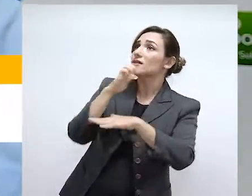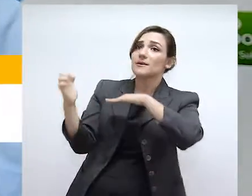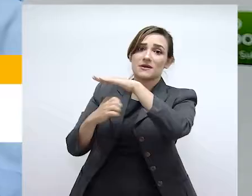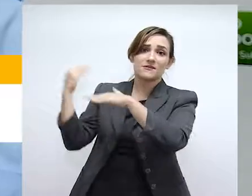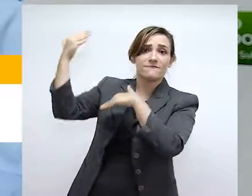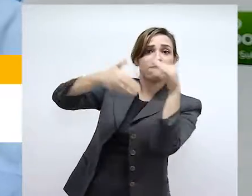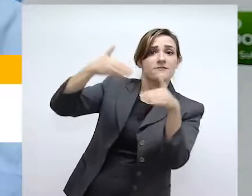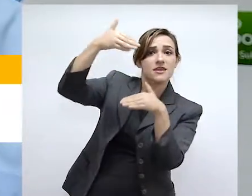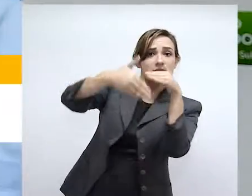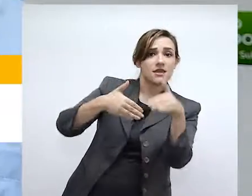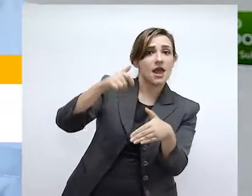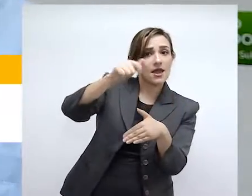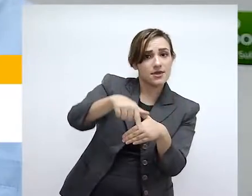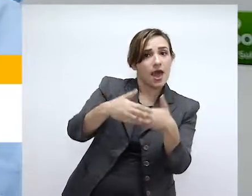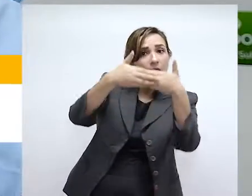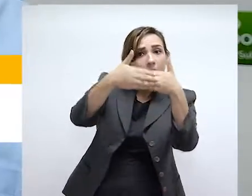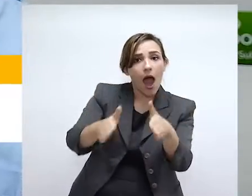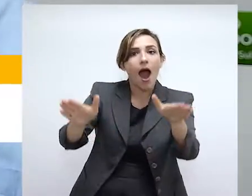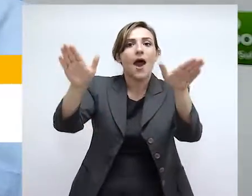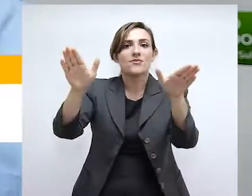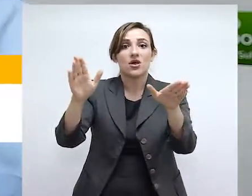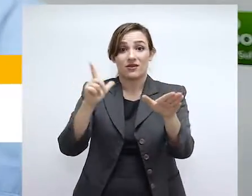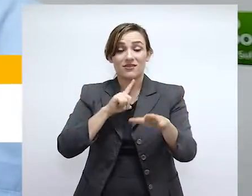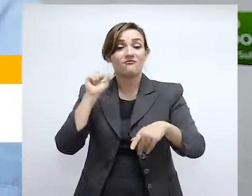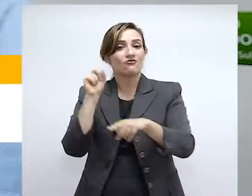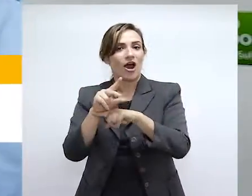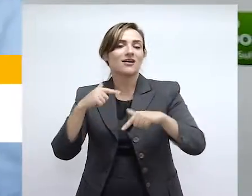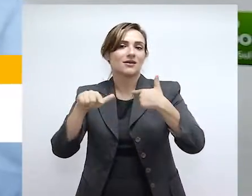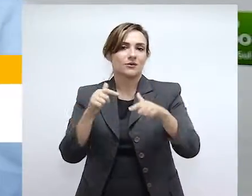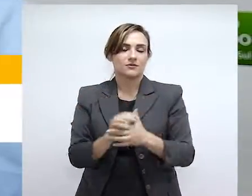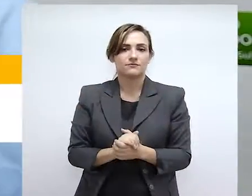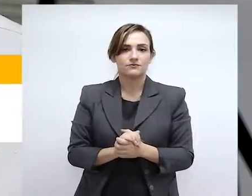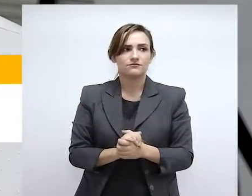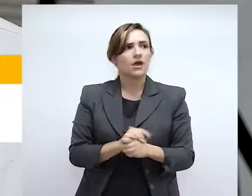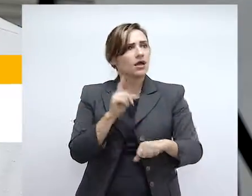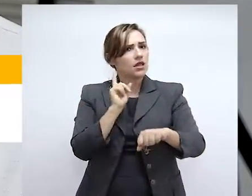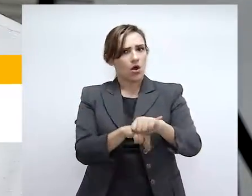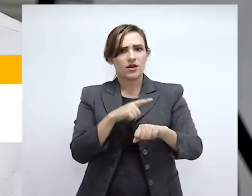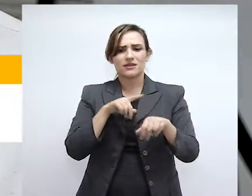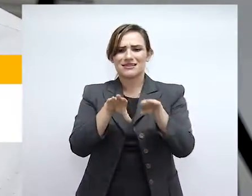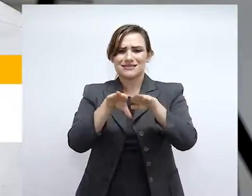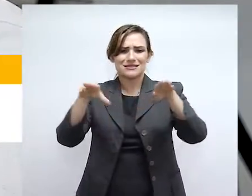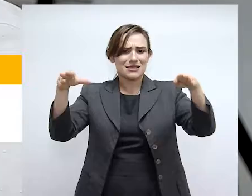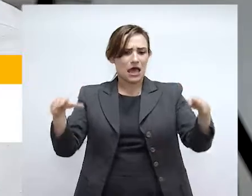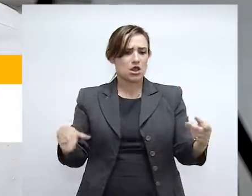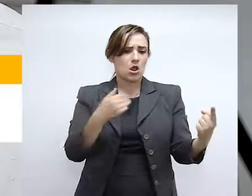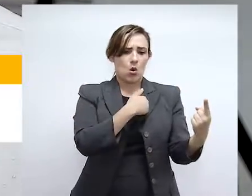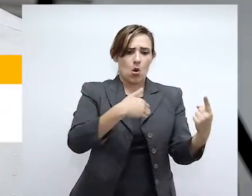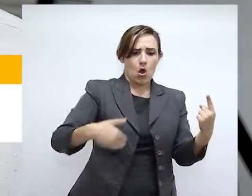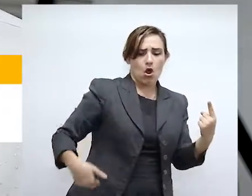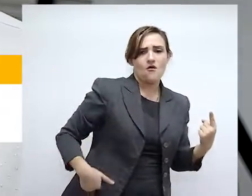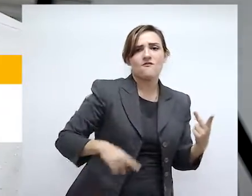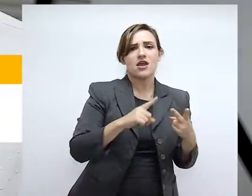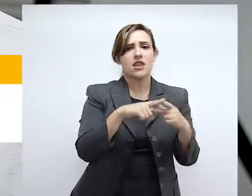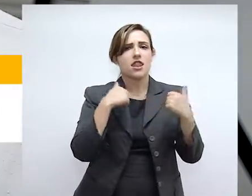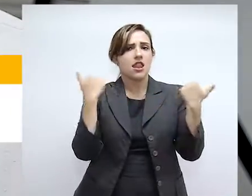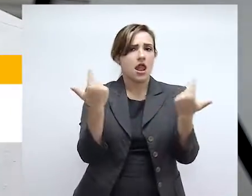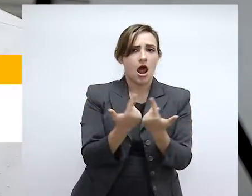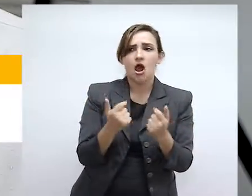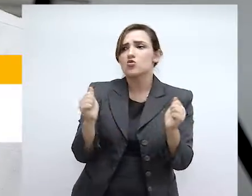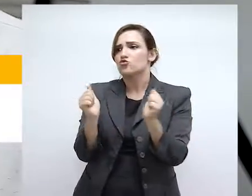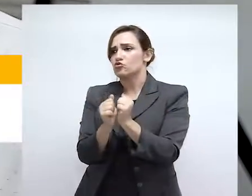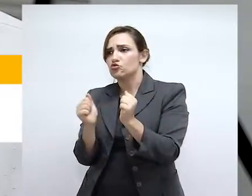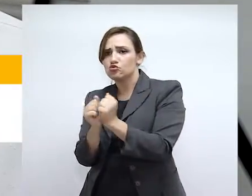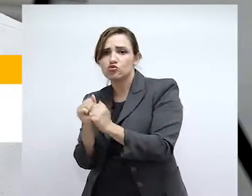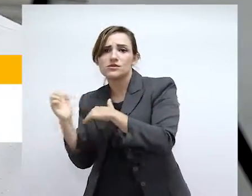natural no estado de Mato Grosso do Sul, atrair empresas para fazer o uso e gerar emprego no estado. Eu acho que, ao sentar na mesa, a iniciativa privada,